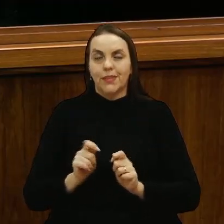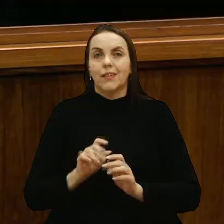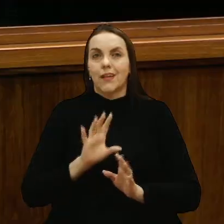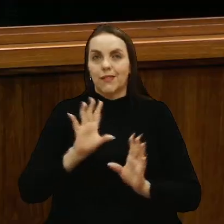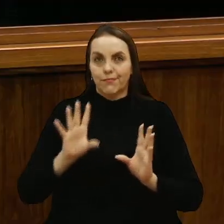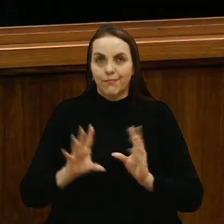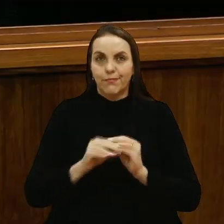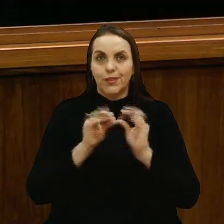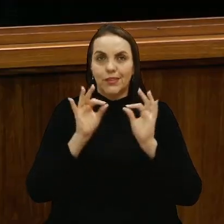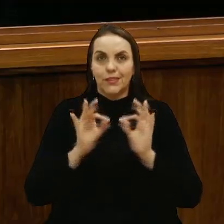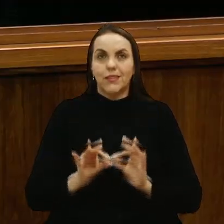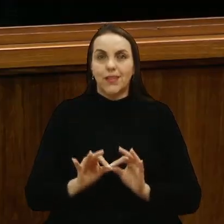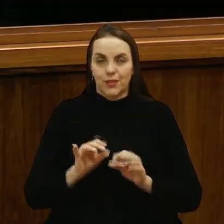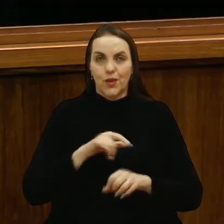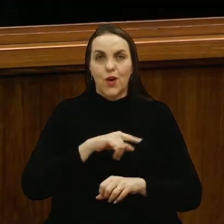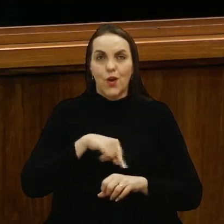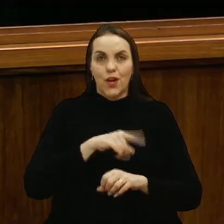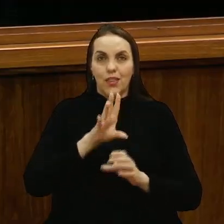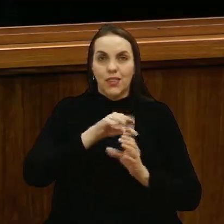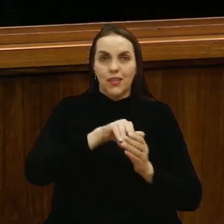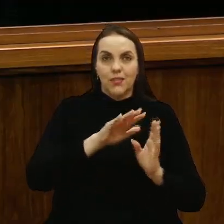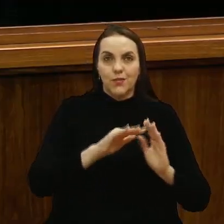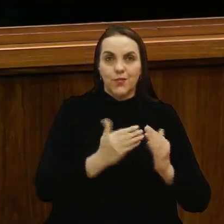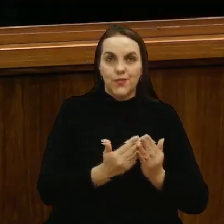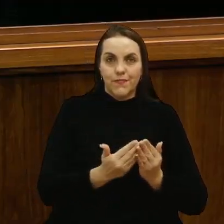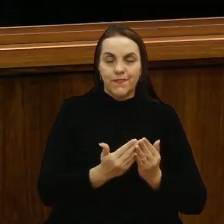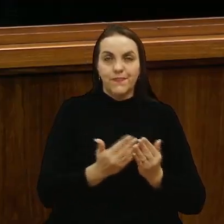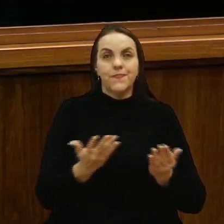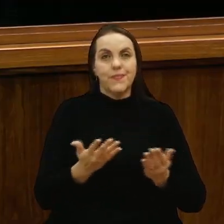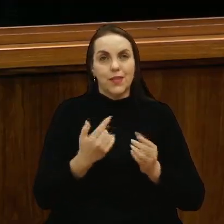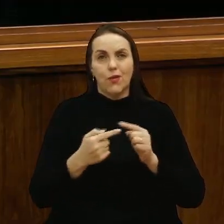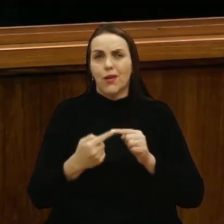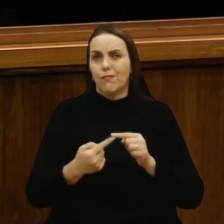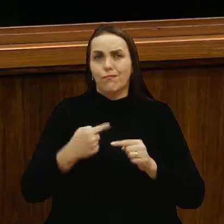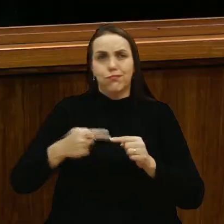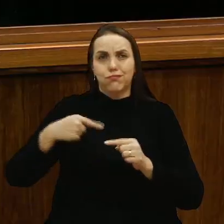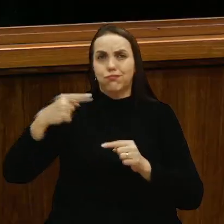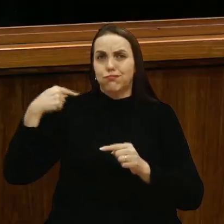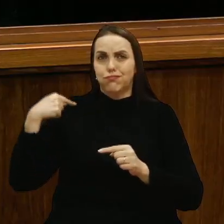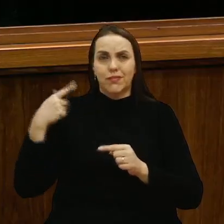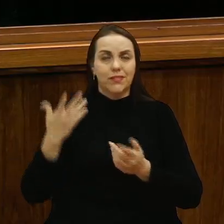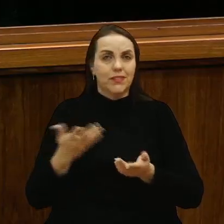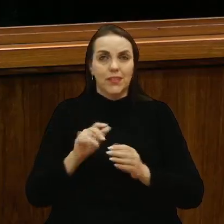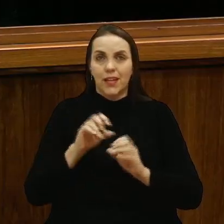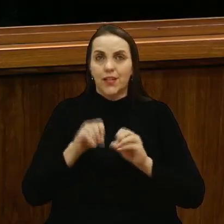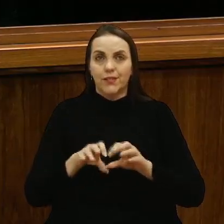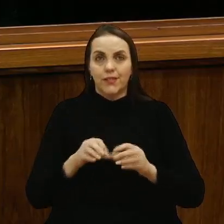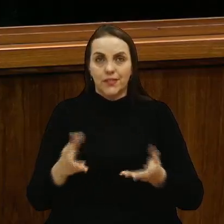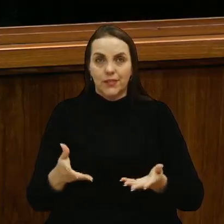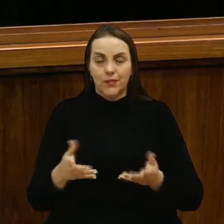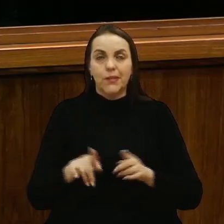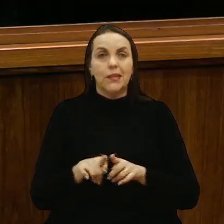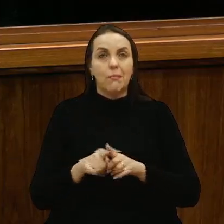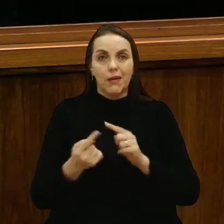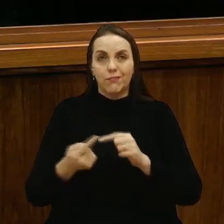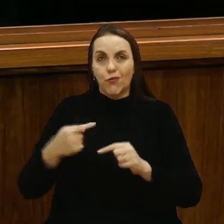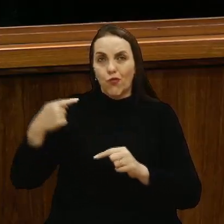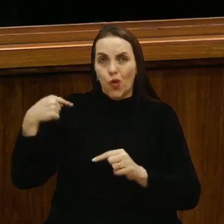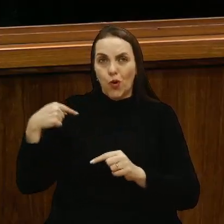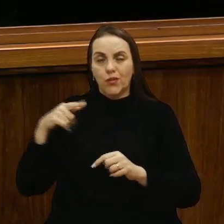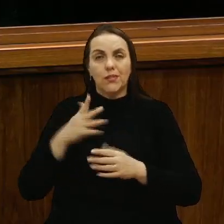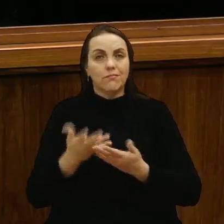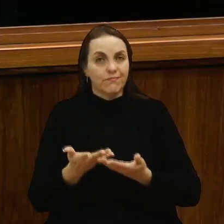horária dentro das nossas escolas. Então isso é um retrocesso na educação, um retrocesso que